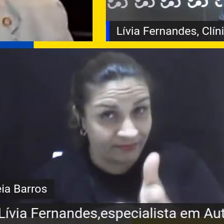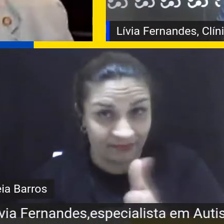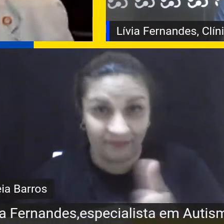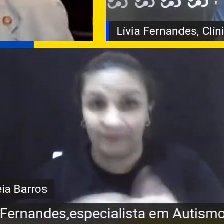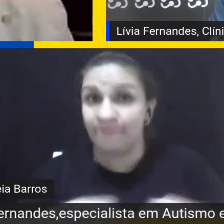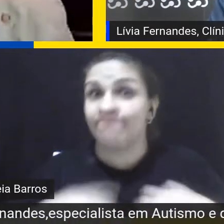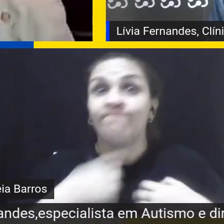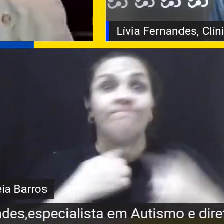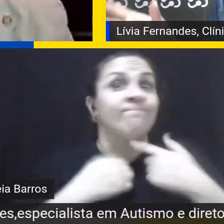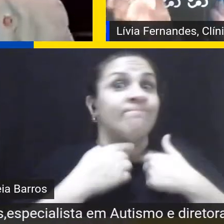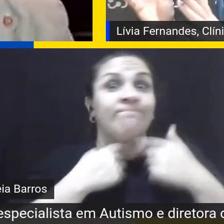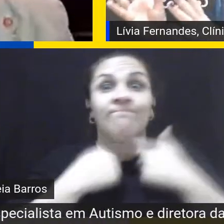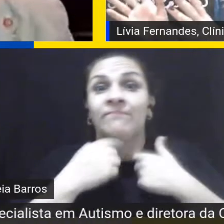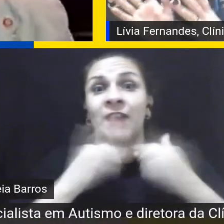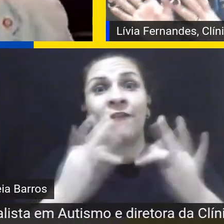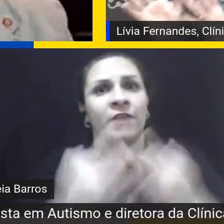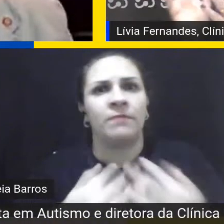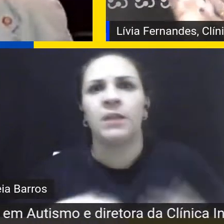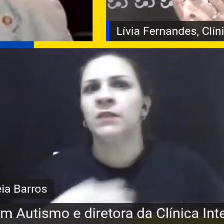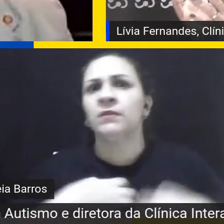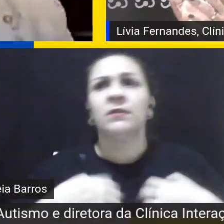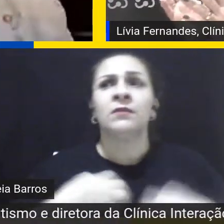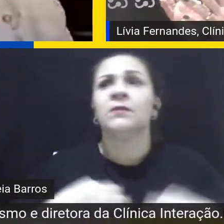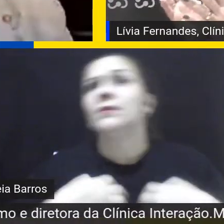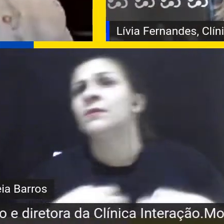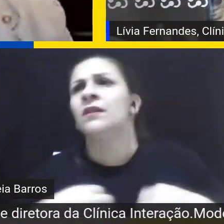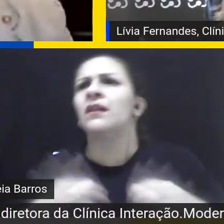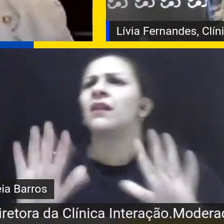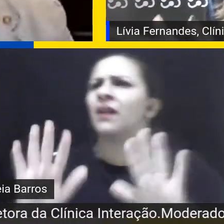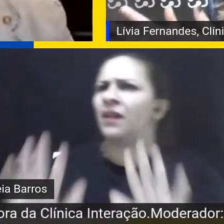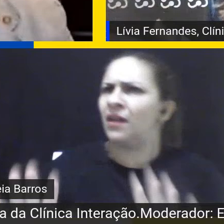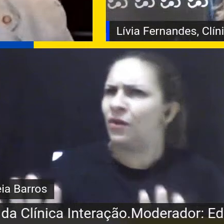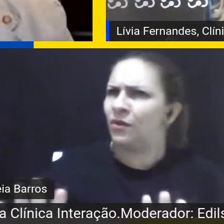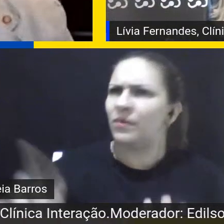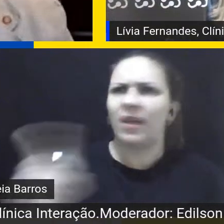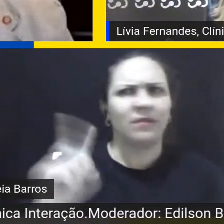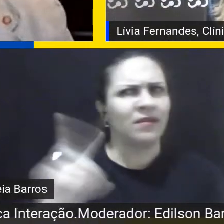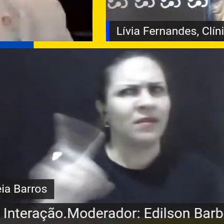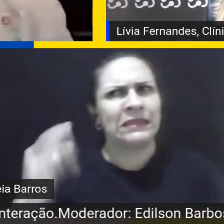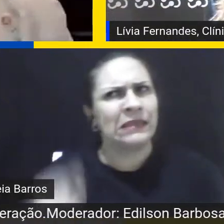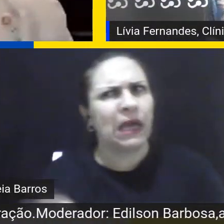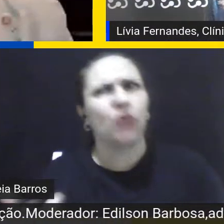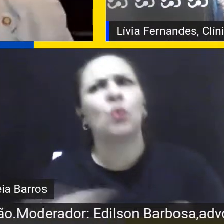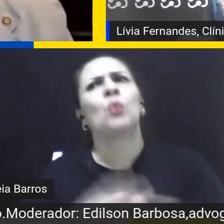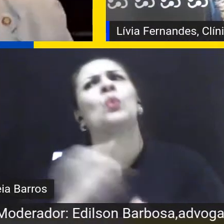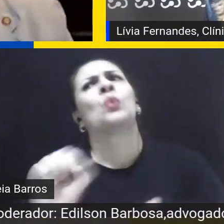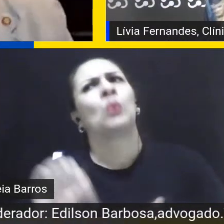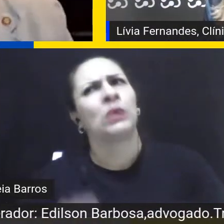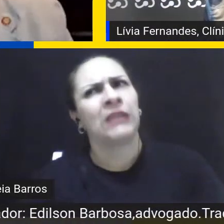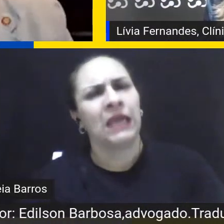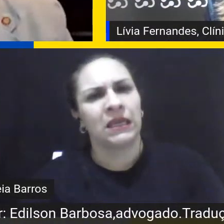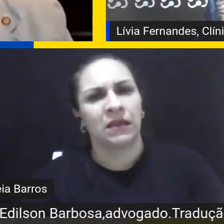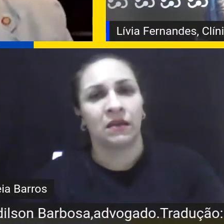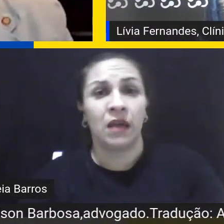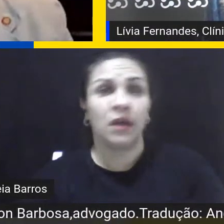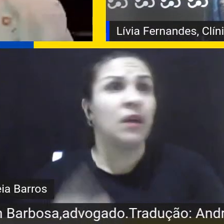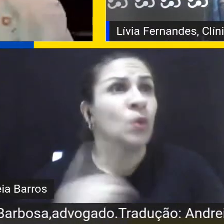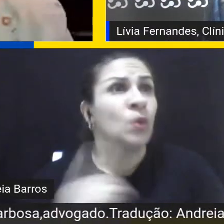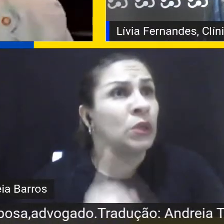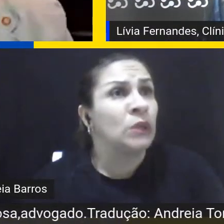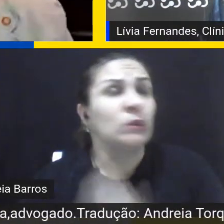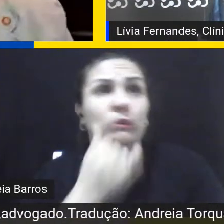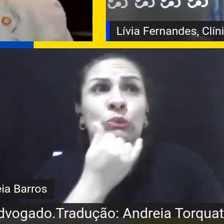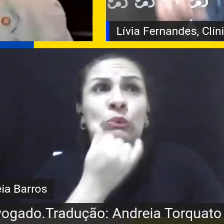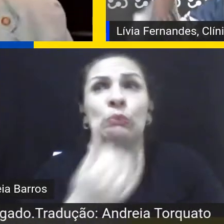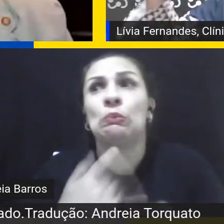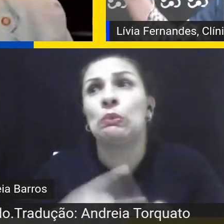pais está tão grande que a gente vai lá no pai e fala assim, não está dando certo, o que está acontecendo? acontecendo? Aí o pai, não, mas é porque